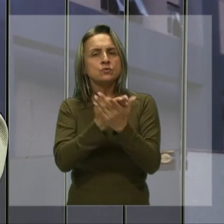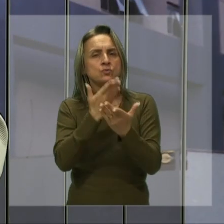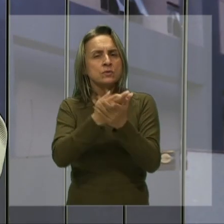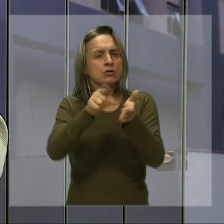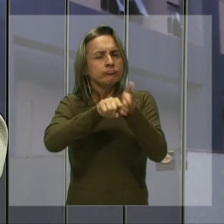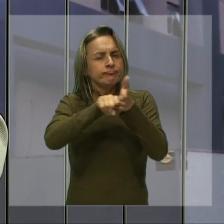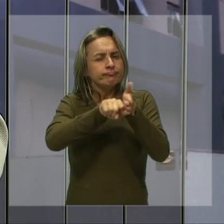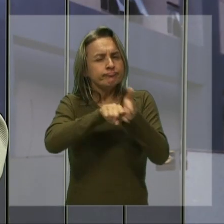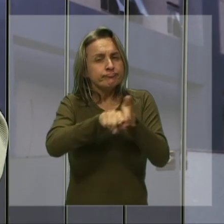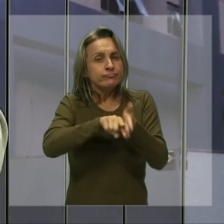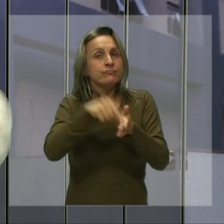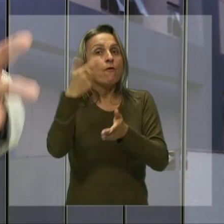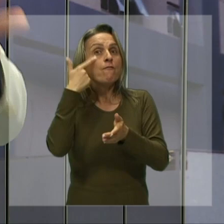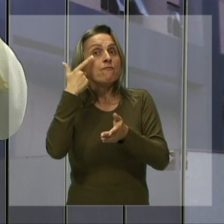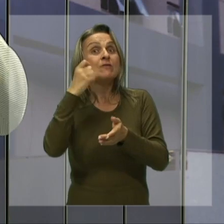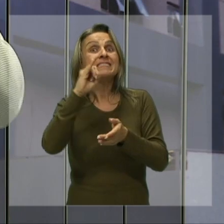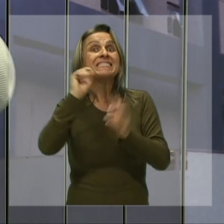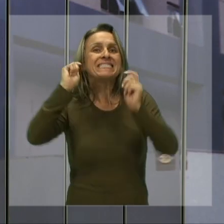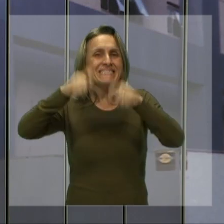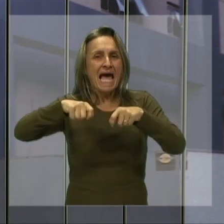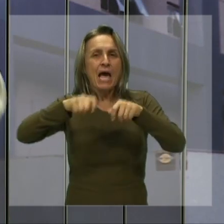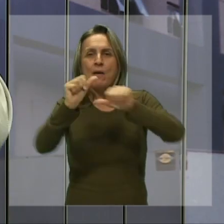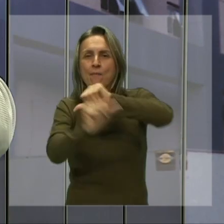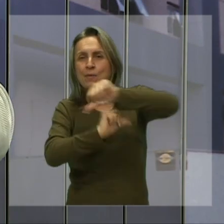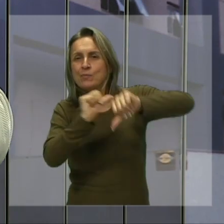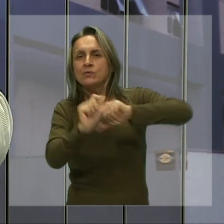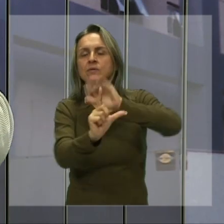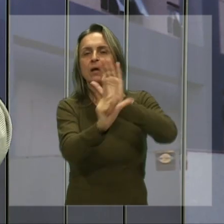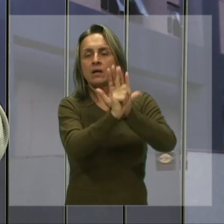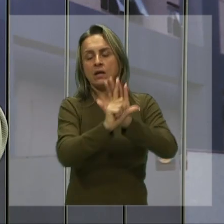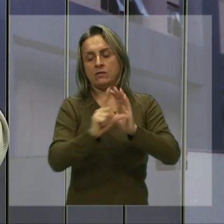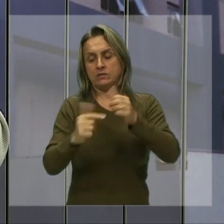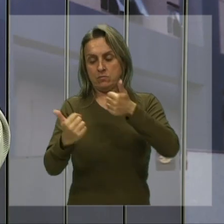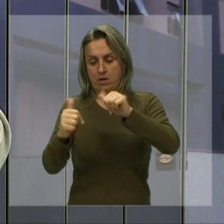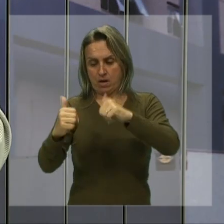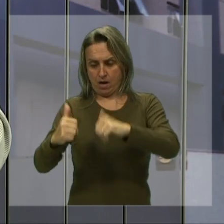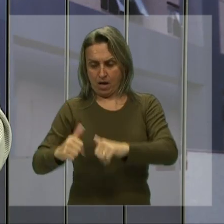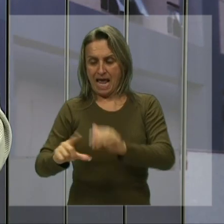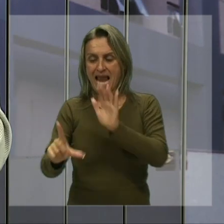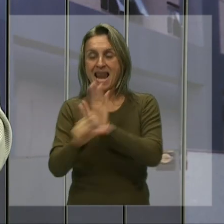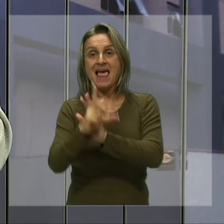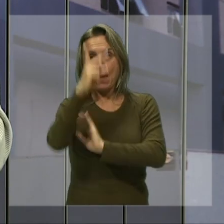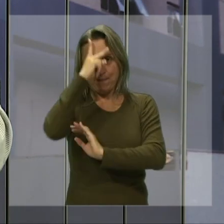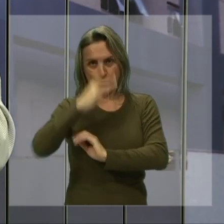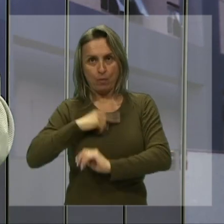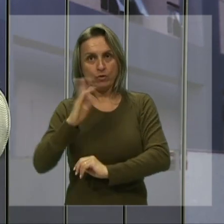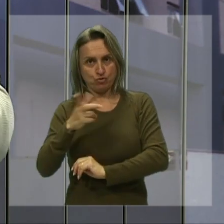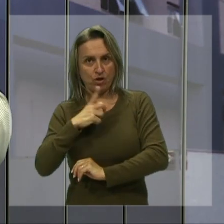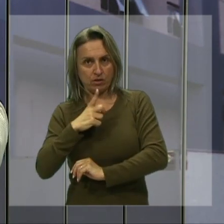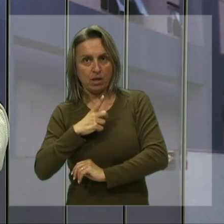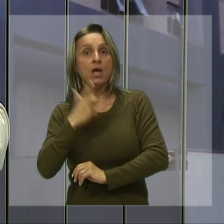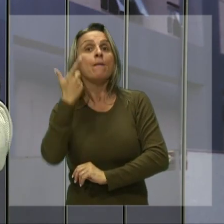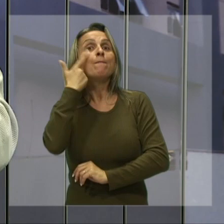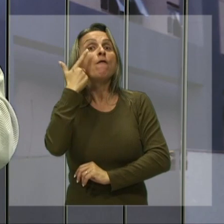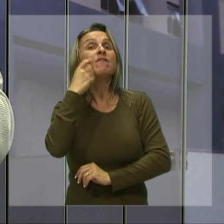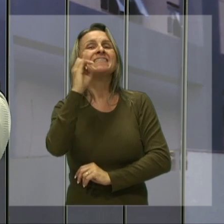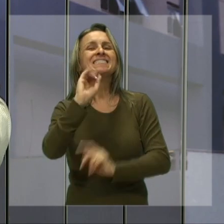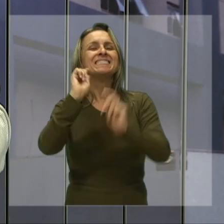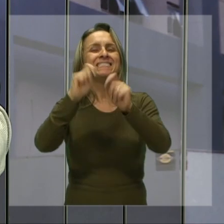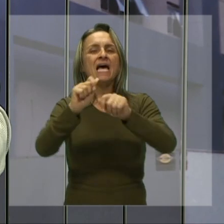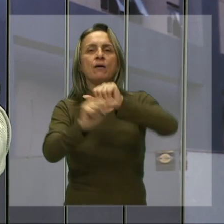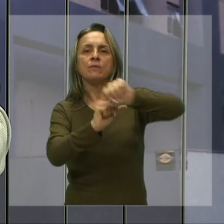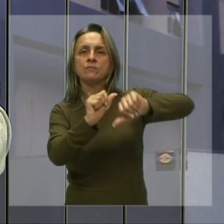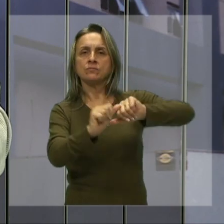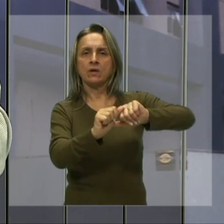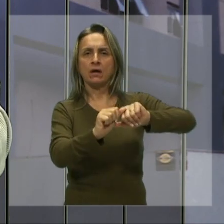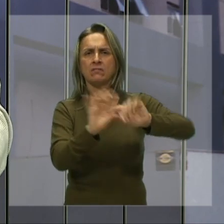diferente dentro da lei. Então, nós estamos analisando as nossas leis para ver o que a gente consegue fazer. Porque a gente não quer proibir as